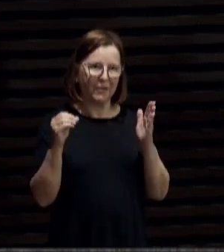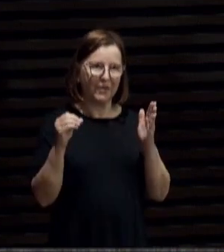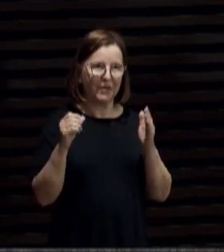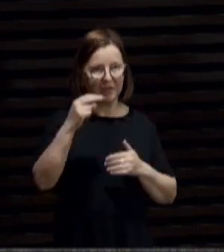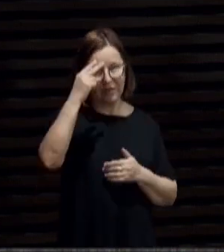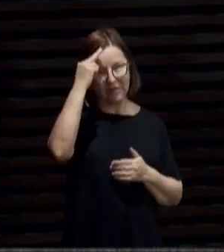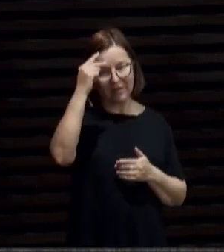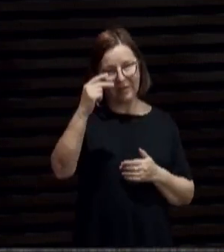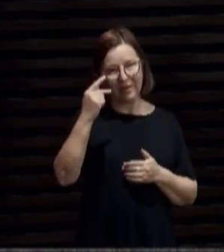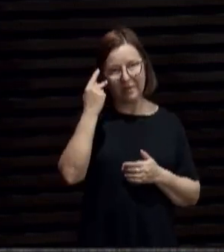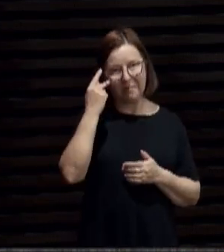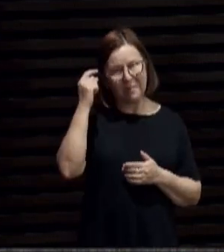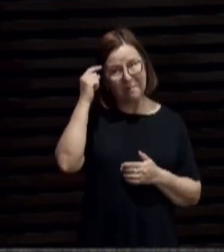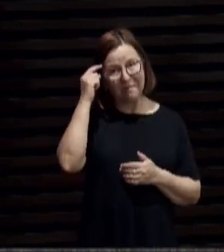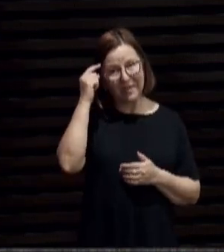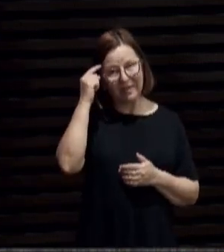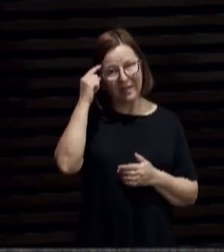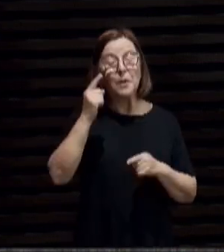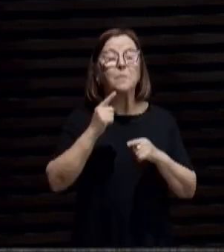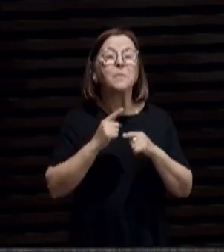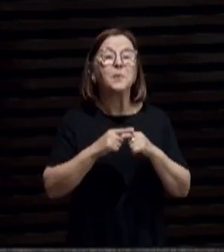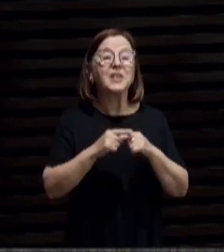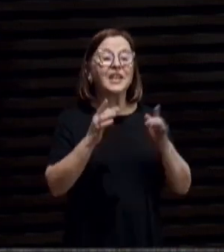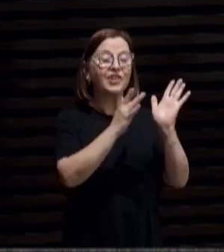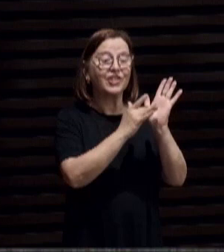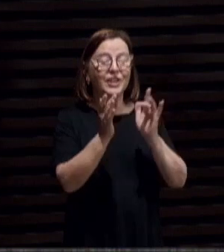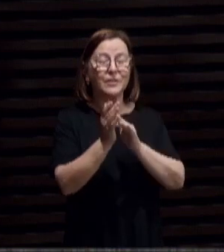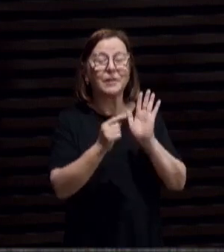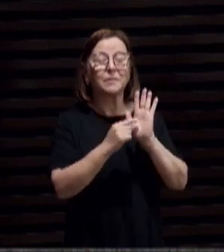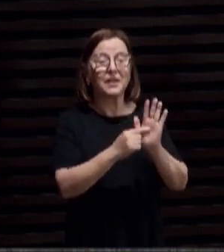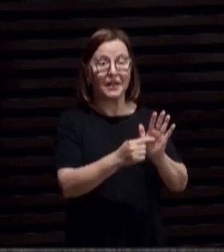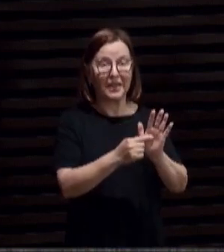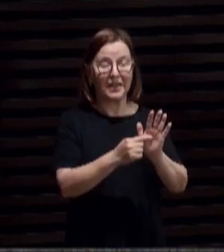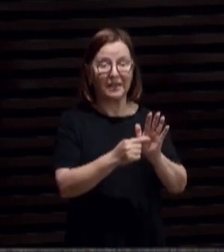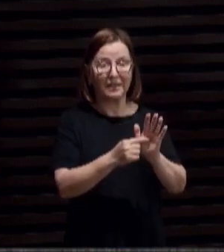histórico para poder pensar por que Jesus aparece ali.